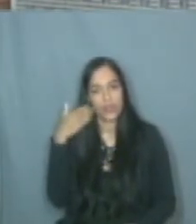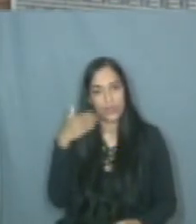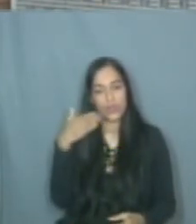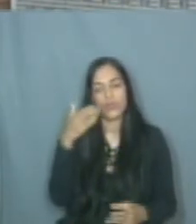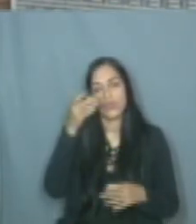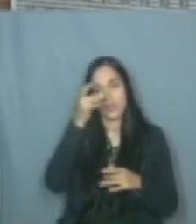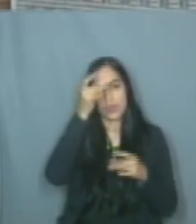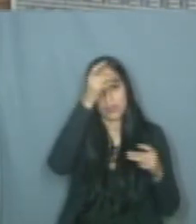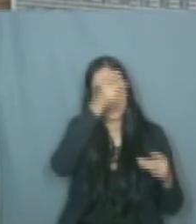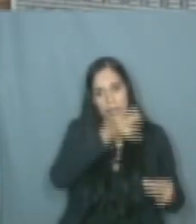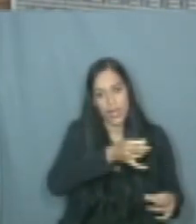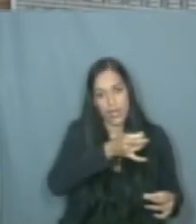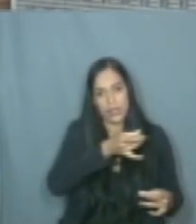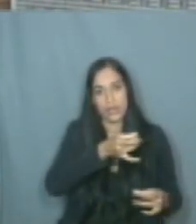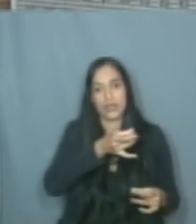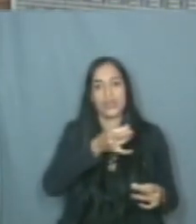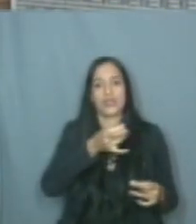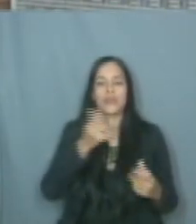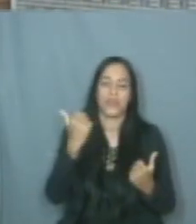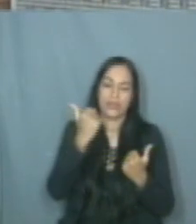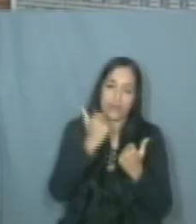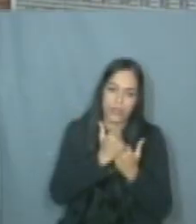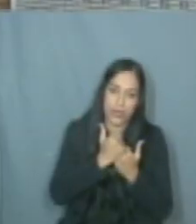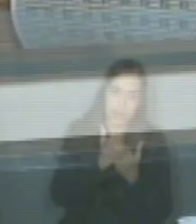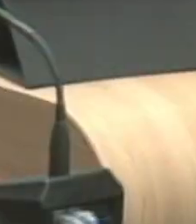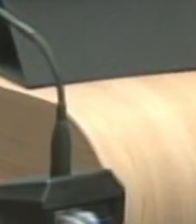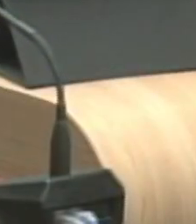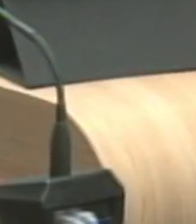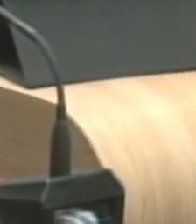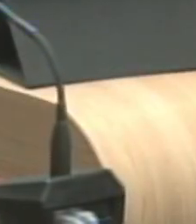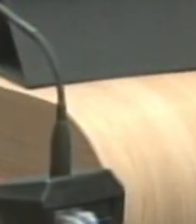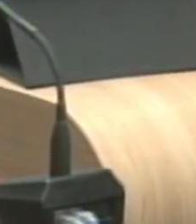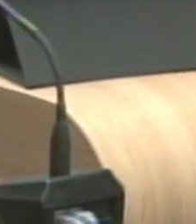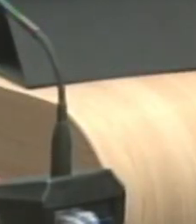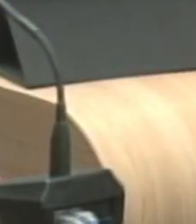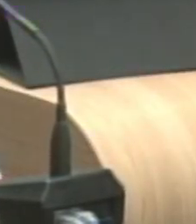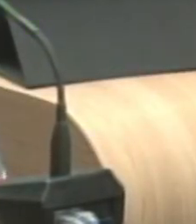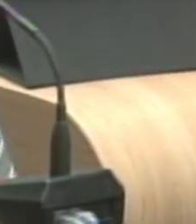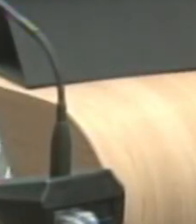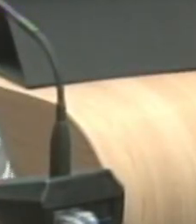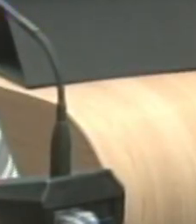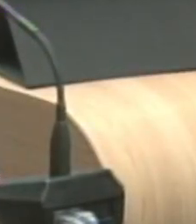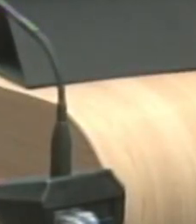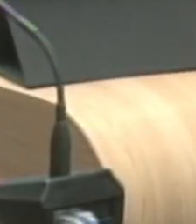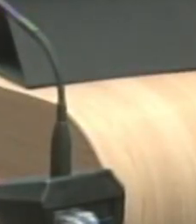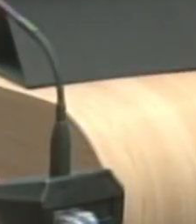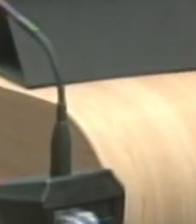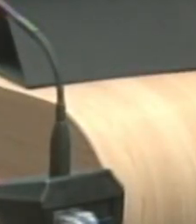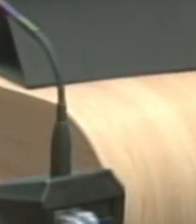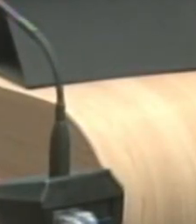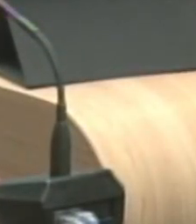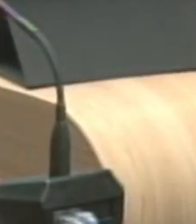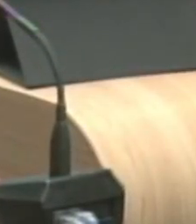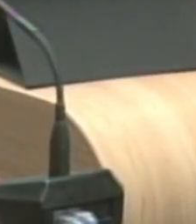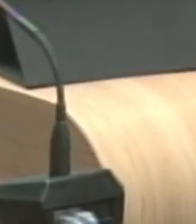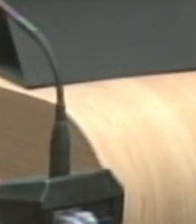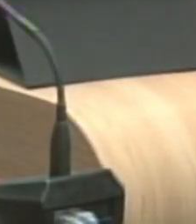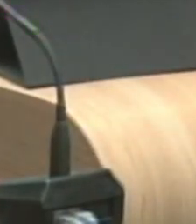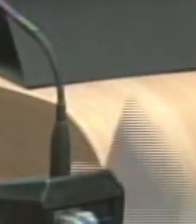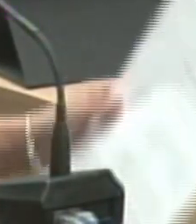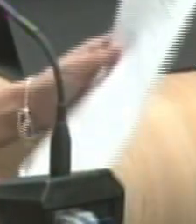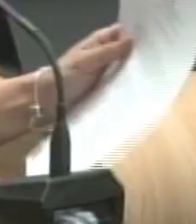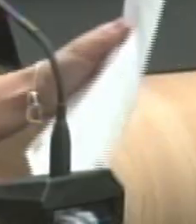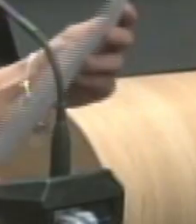mas eu acho que tem muita coisa ainda para contribuir. Obrigada, vereadora Jo Cavalcante, pela